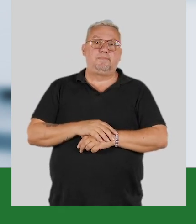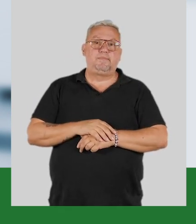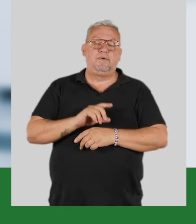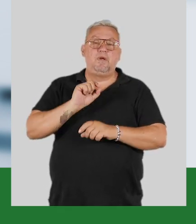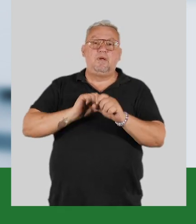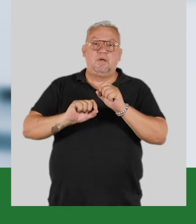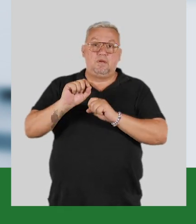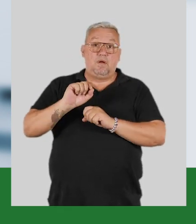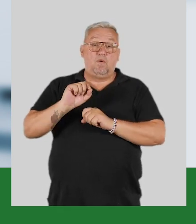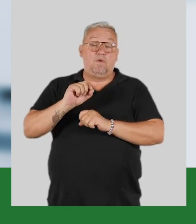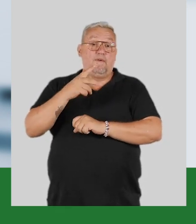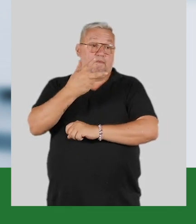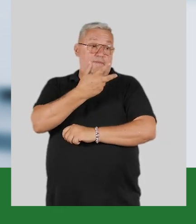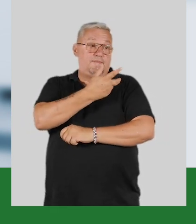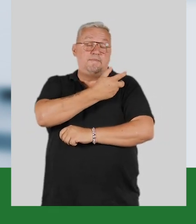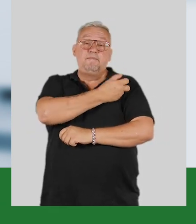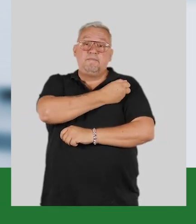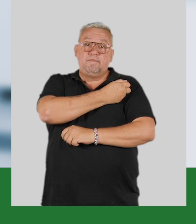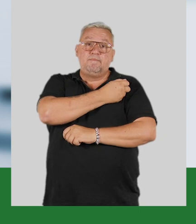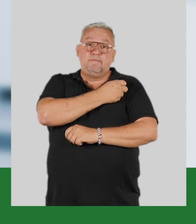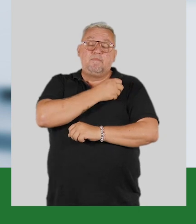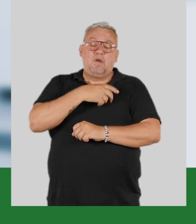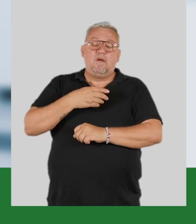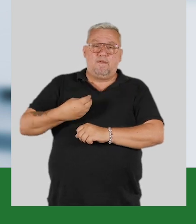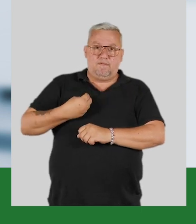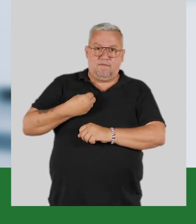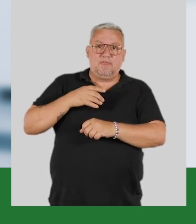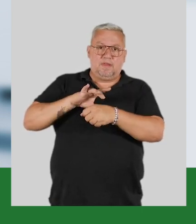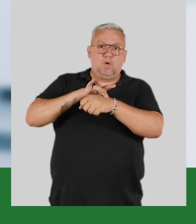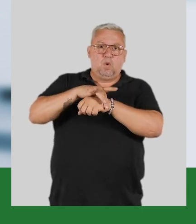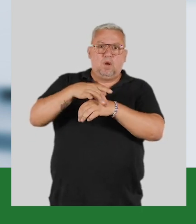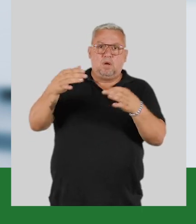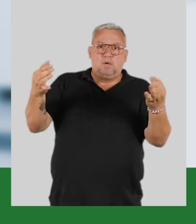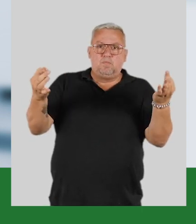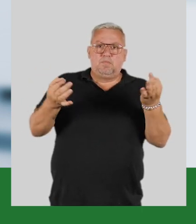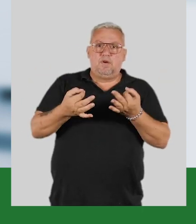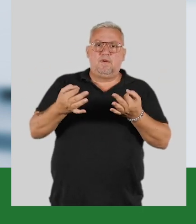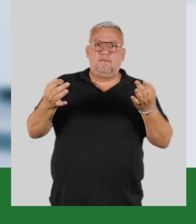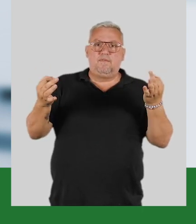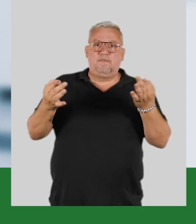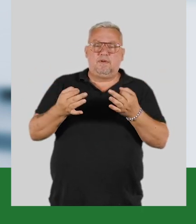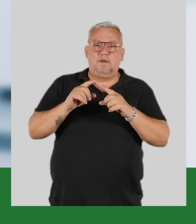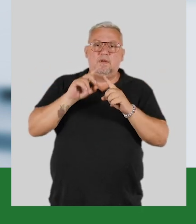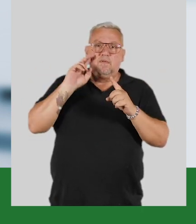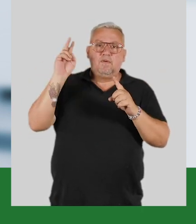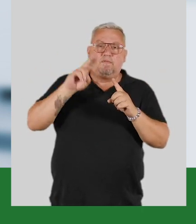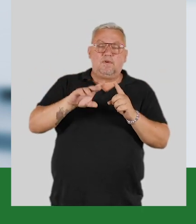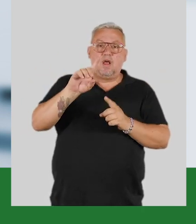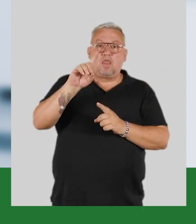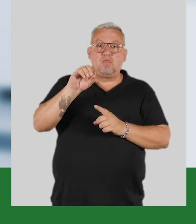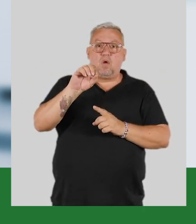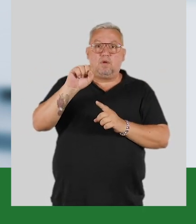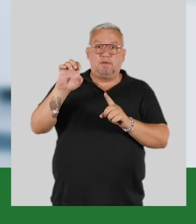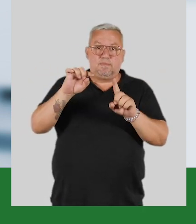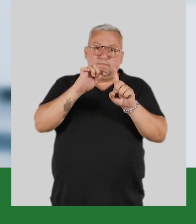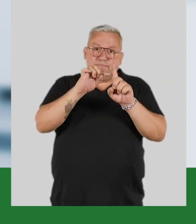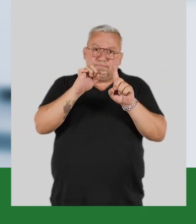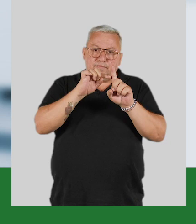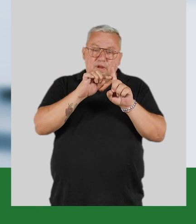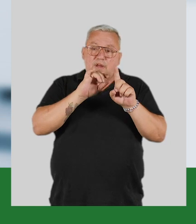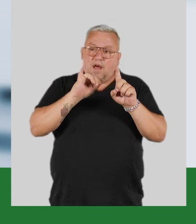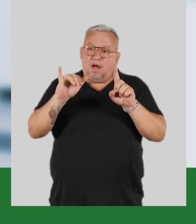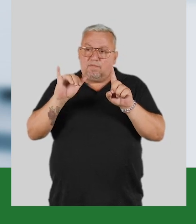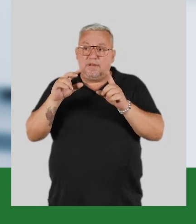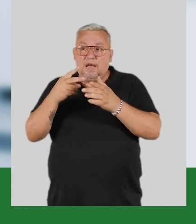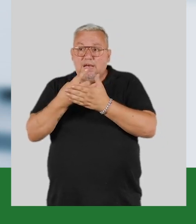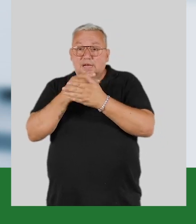Nesse caso, então, vacinar é uma vacina inativada, é uma vacina segura. Enfim, considerar a dose válida notificando o erro de